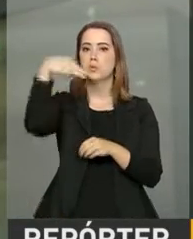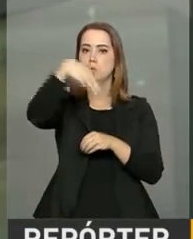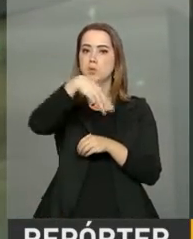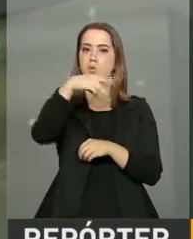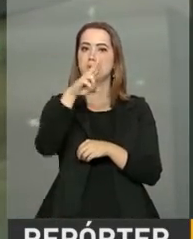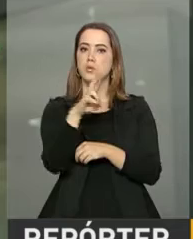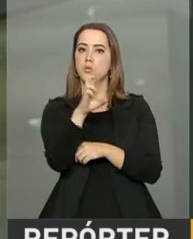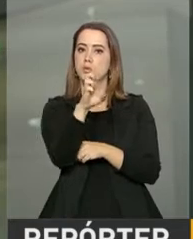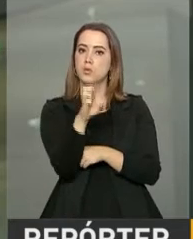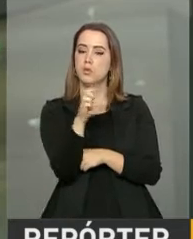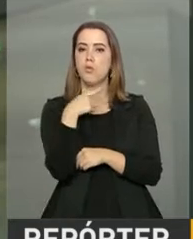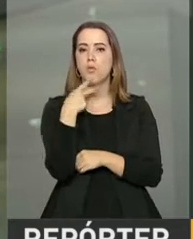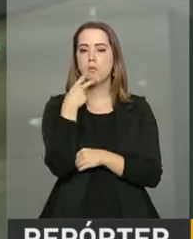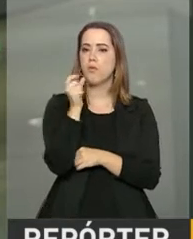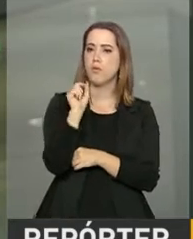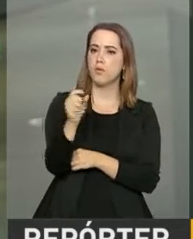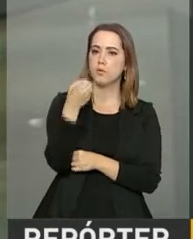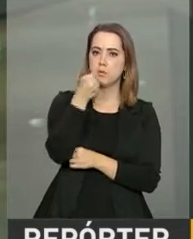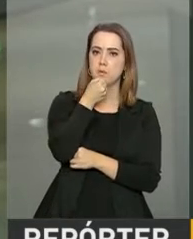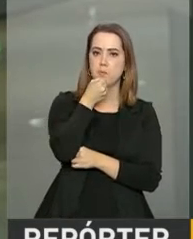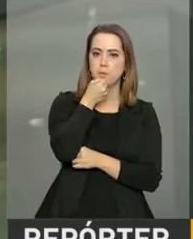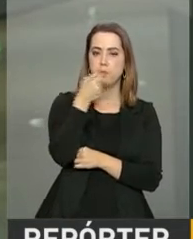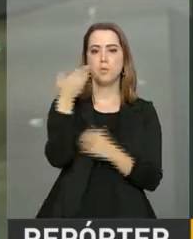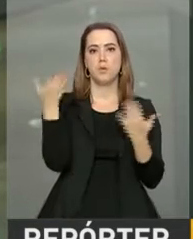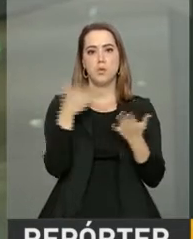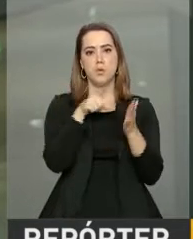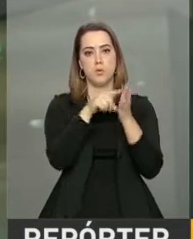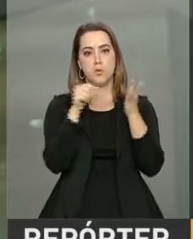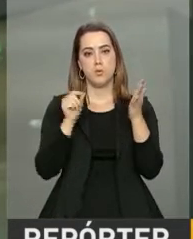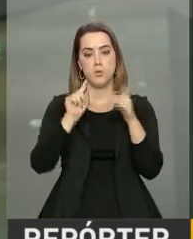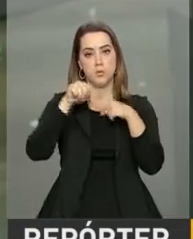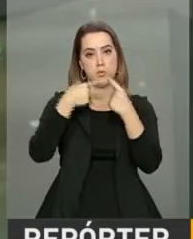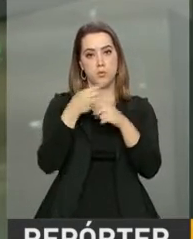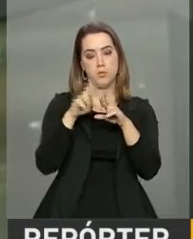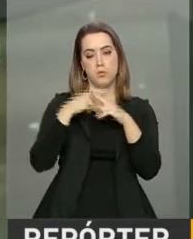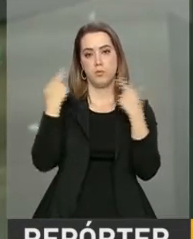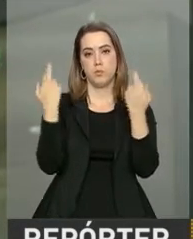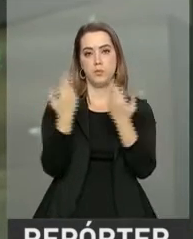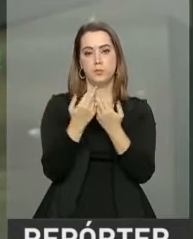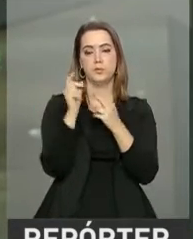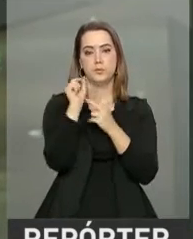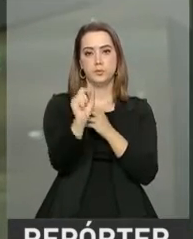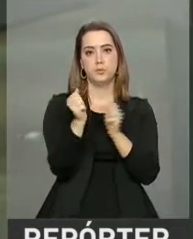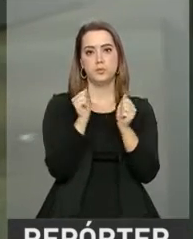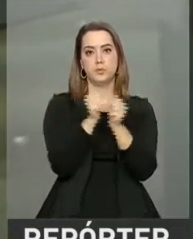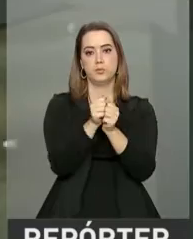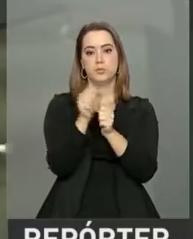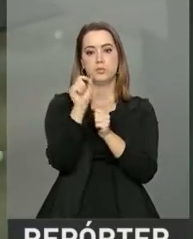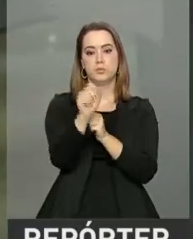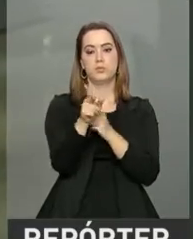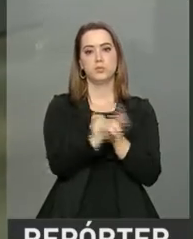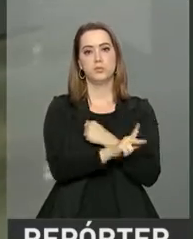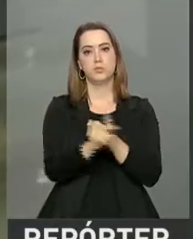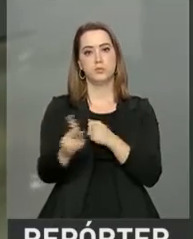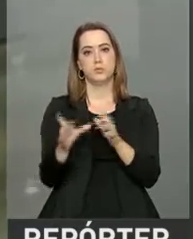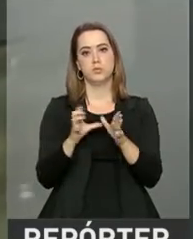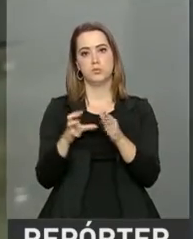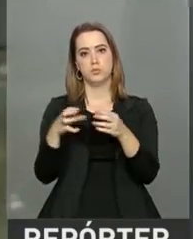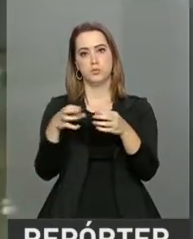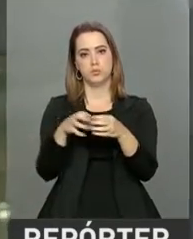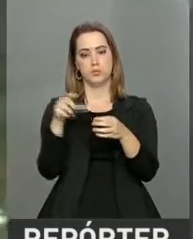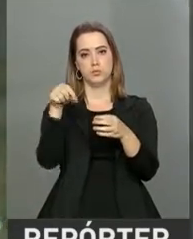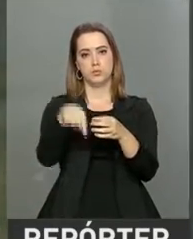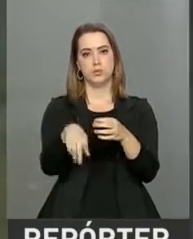Serra, falou com a imprensa no Palácio do Itamaraty depois que ele se reuniu com o presidente da Comissão de